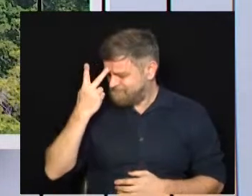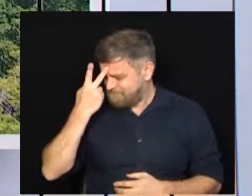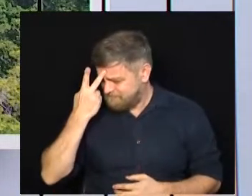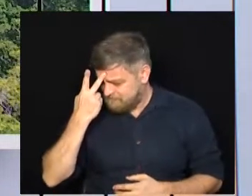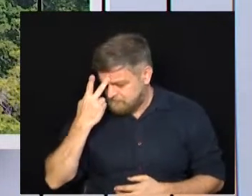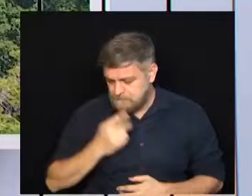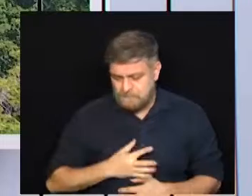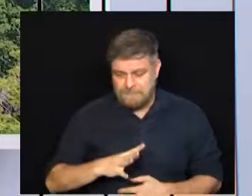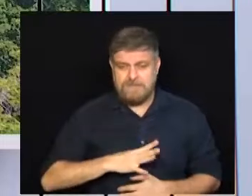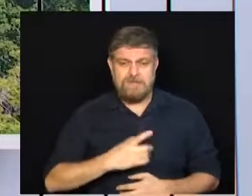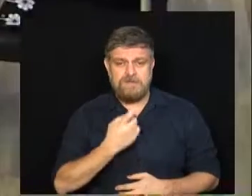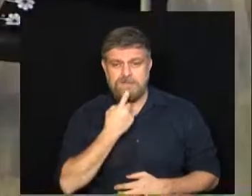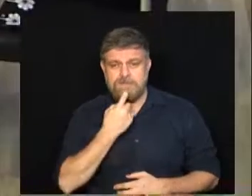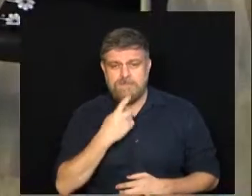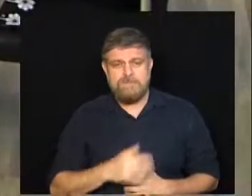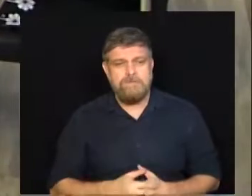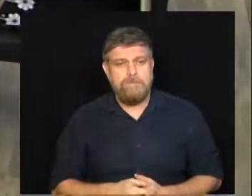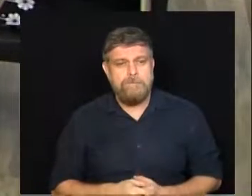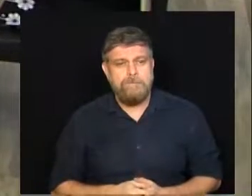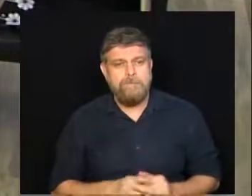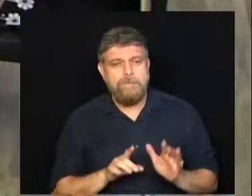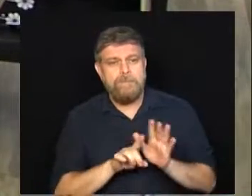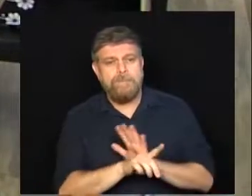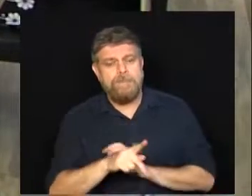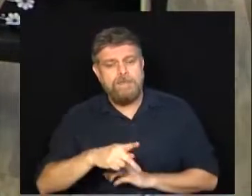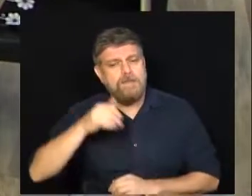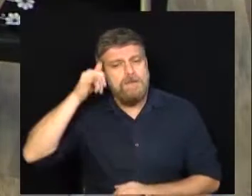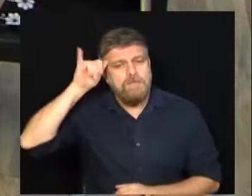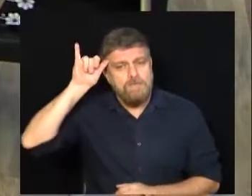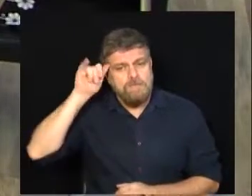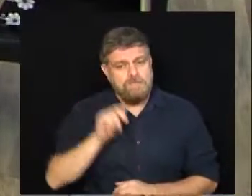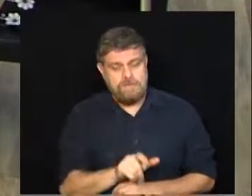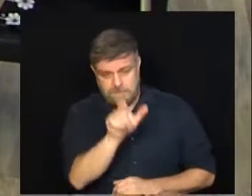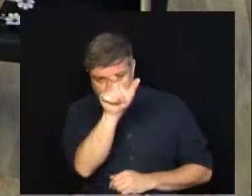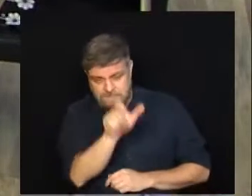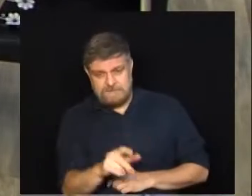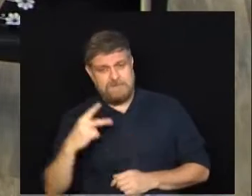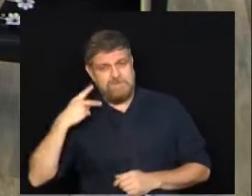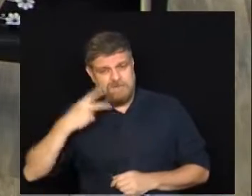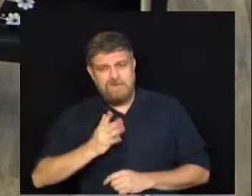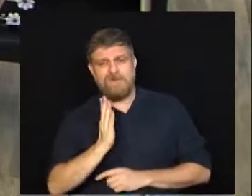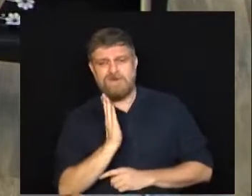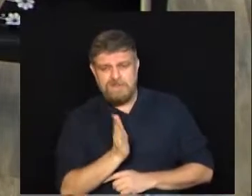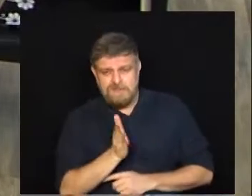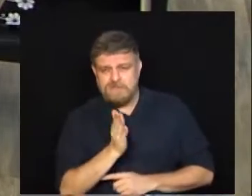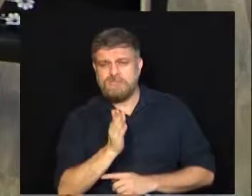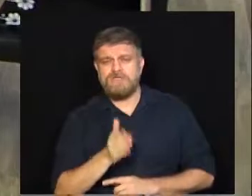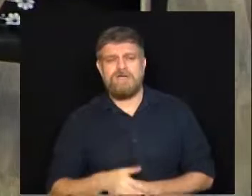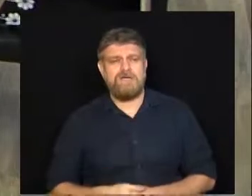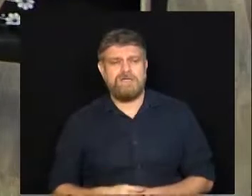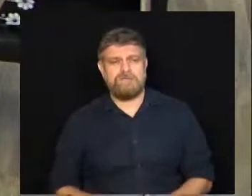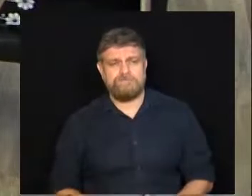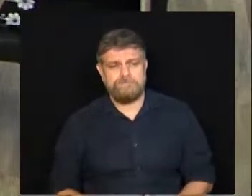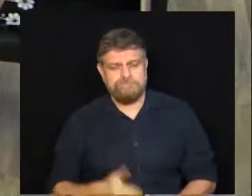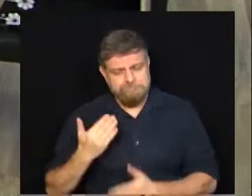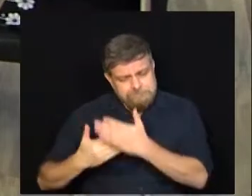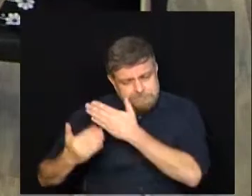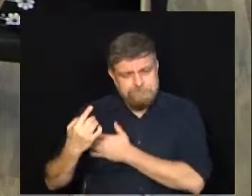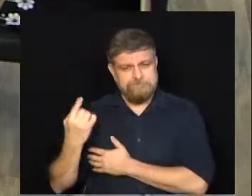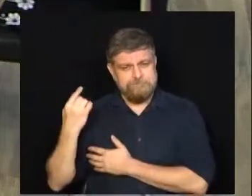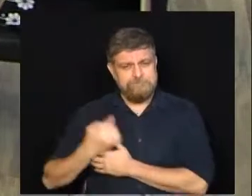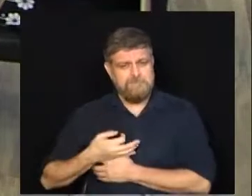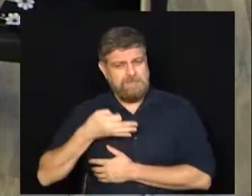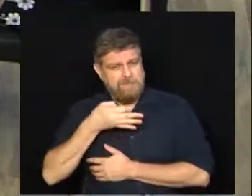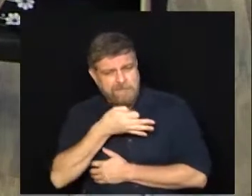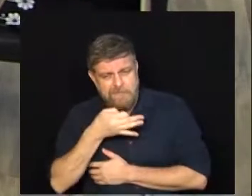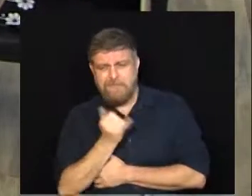na cidade de Campinas. Vereador Búfalo, o senhor que inclusive já em outras ocasiões já falou